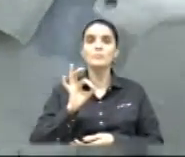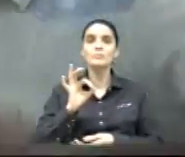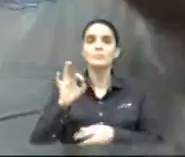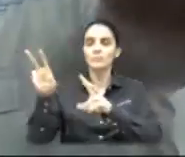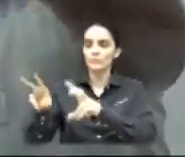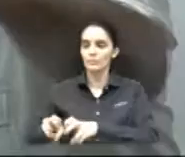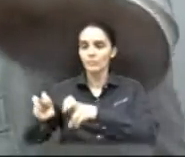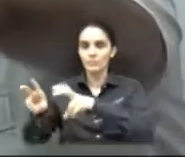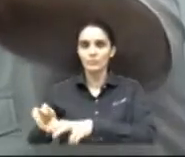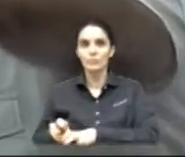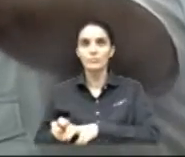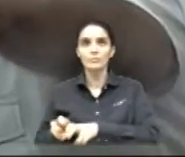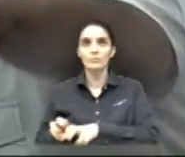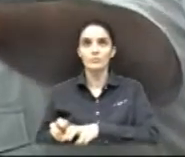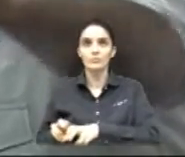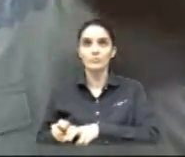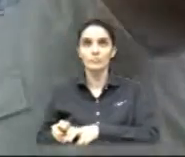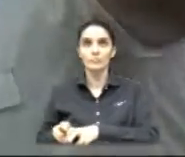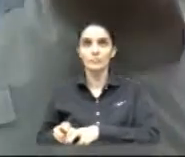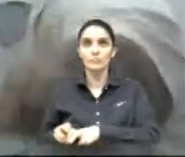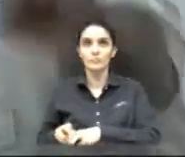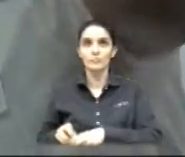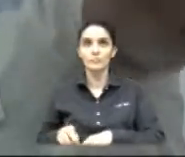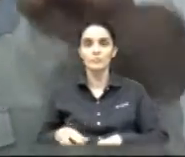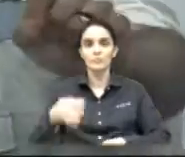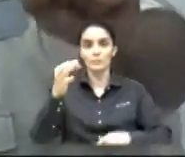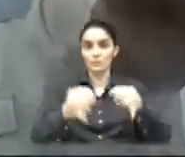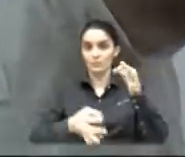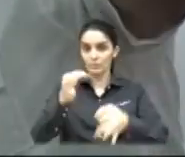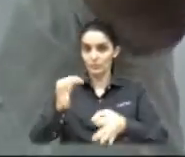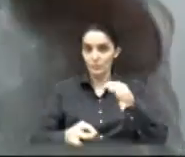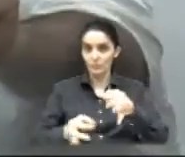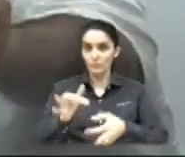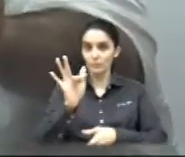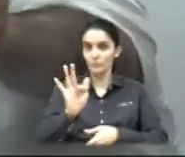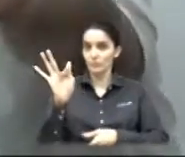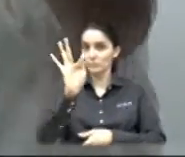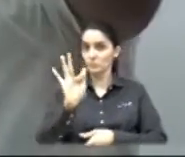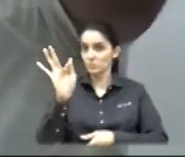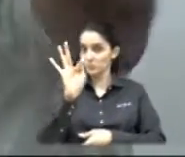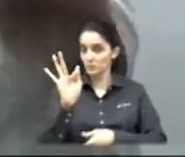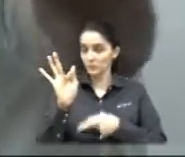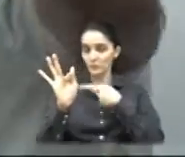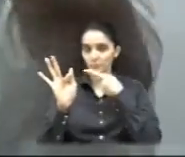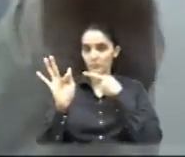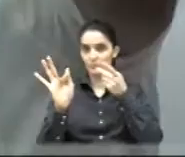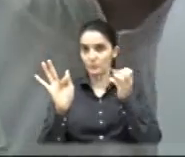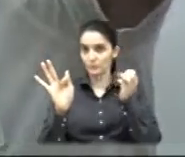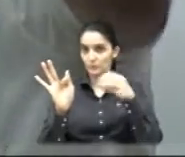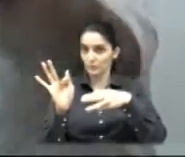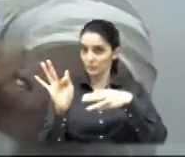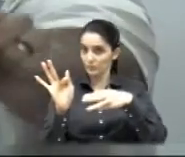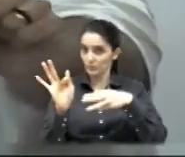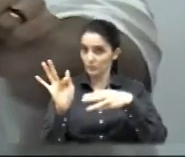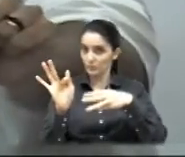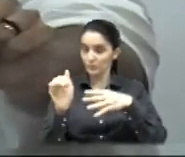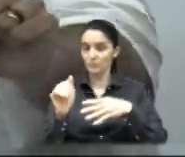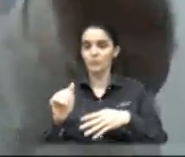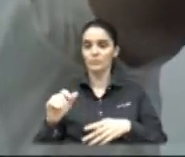agrária. Se, vereador Jorge de Freitas, a Justiça Federal decidir que a área do horto é da